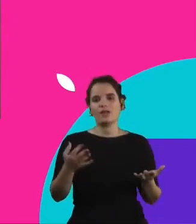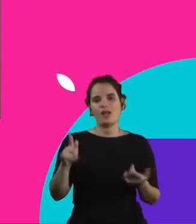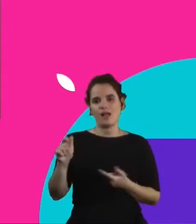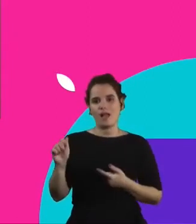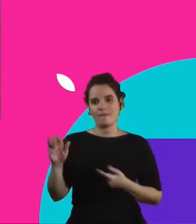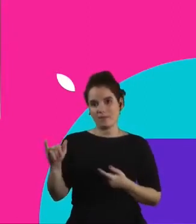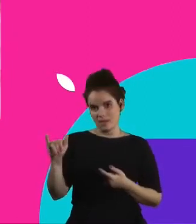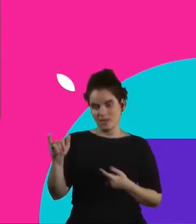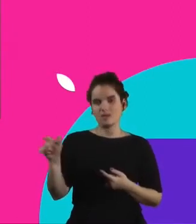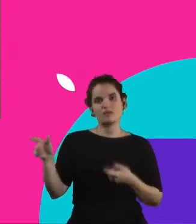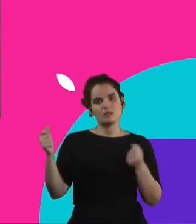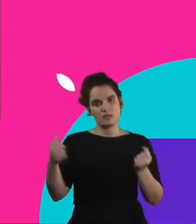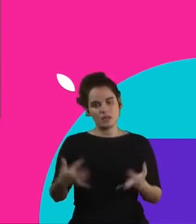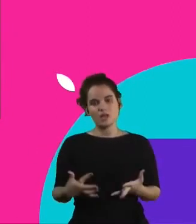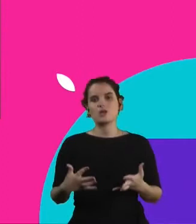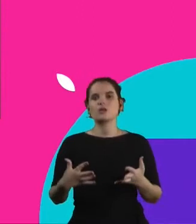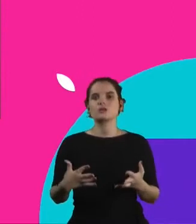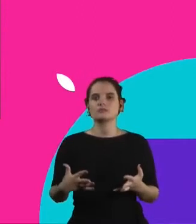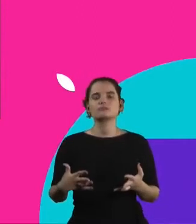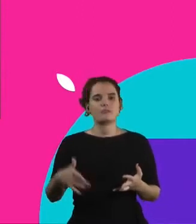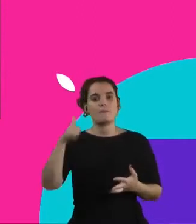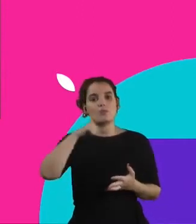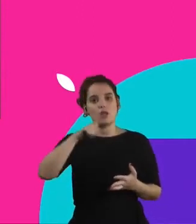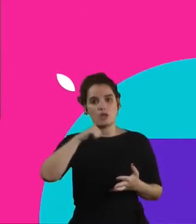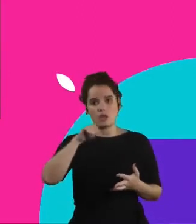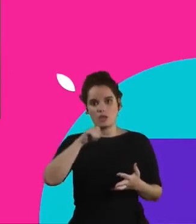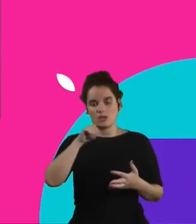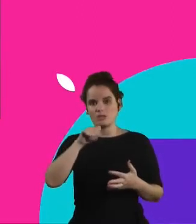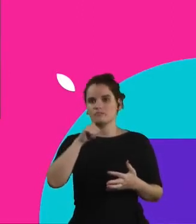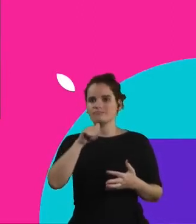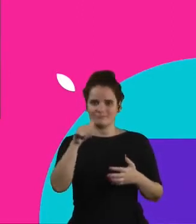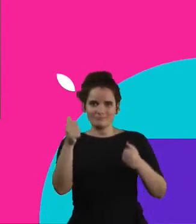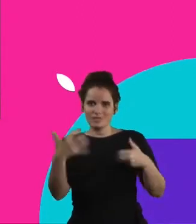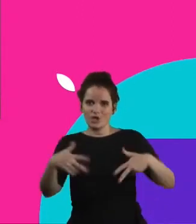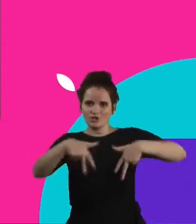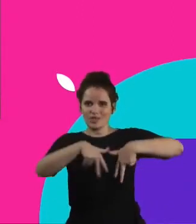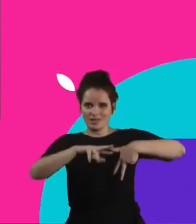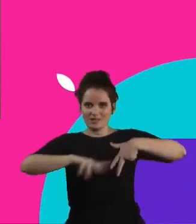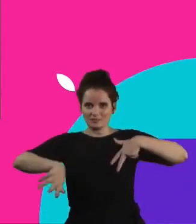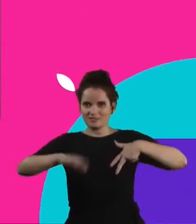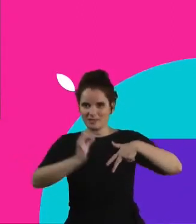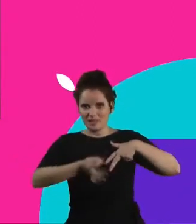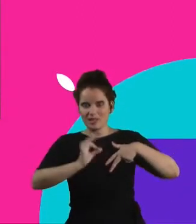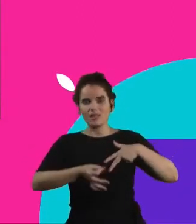né? Quando você traz essa questão das mulheres, né? Então,